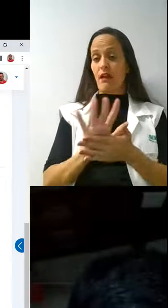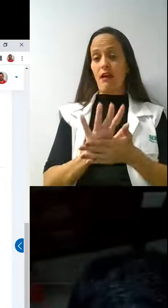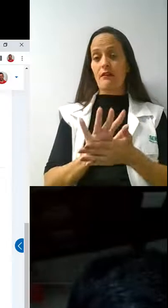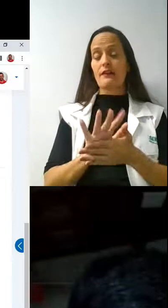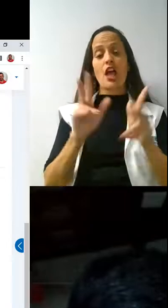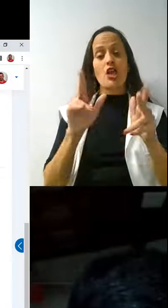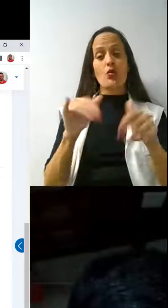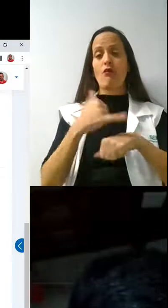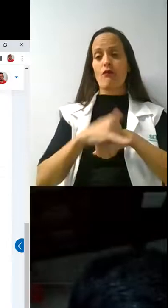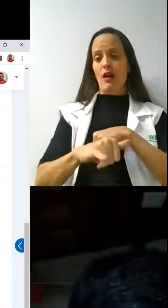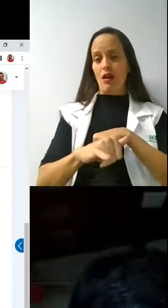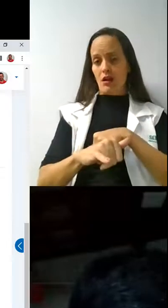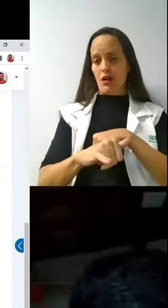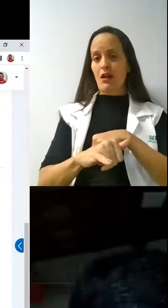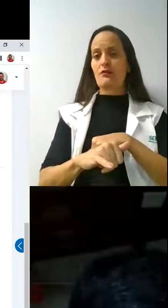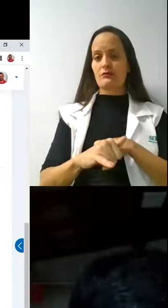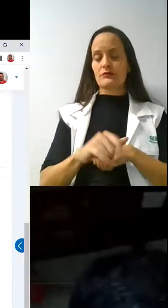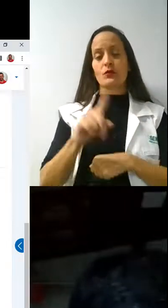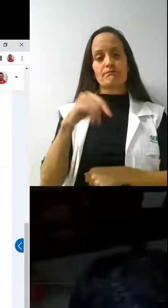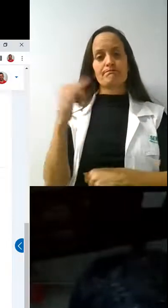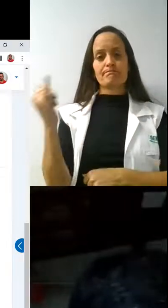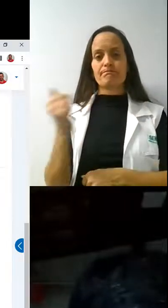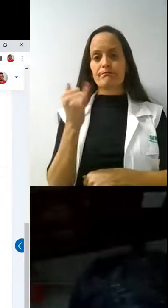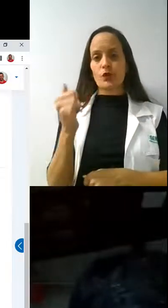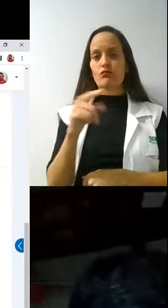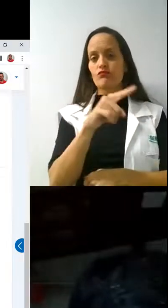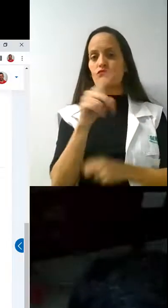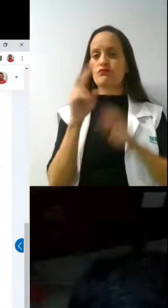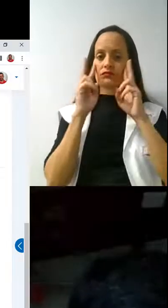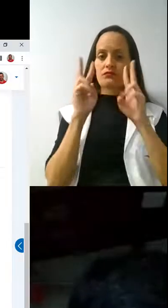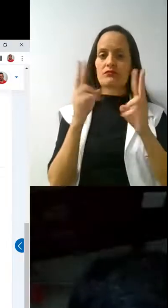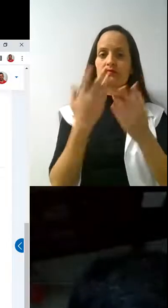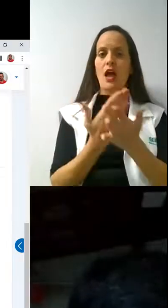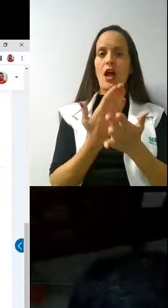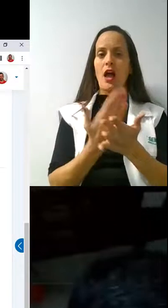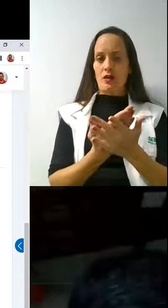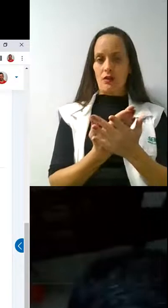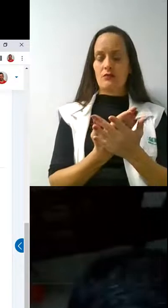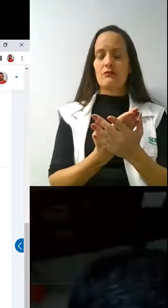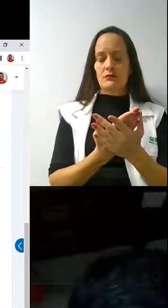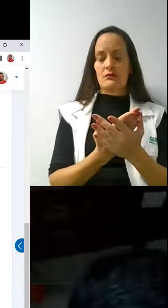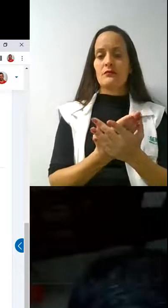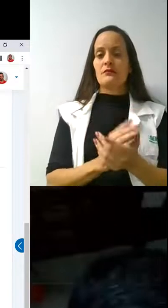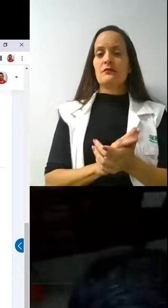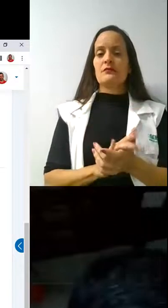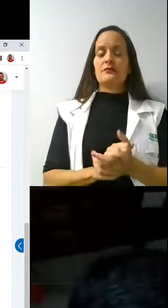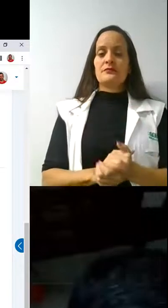assim, primeira opção, assistir a web aula do dia 17, caso você não saiba nem como